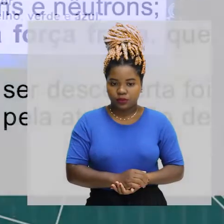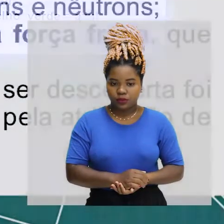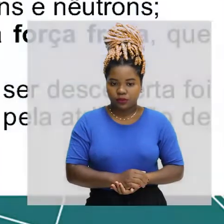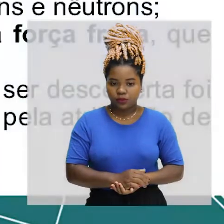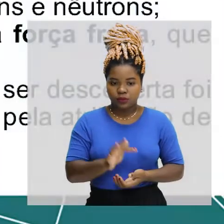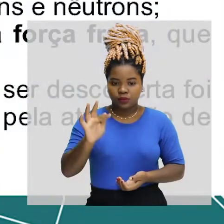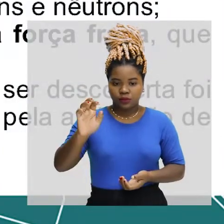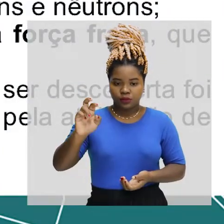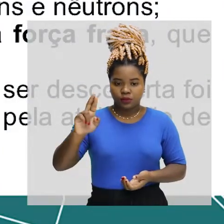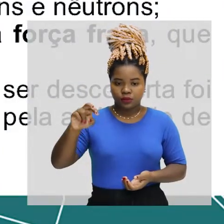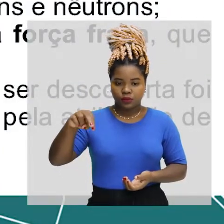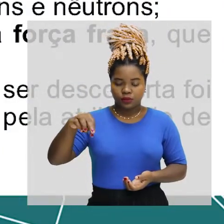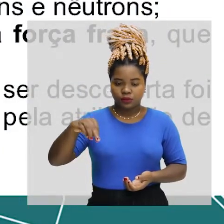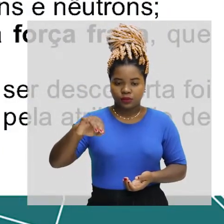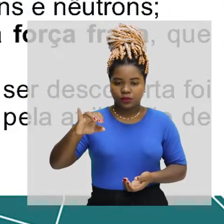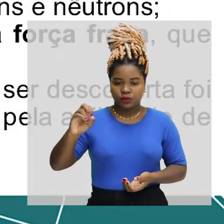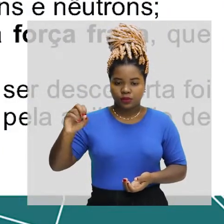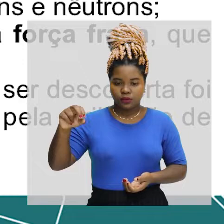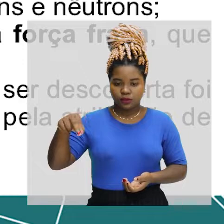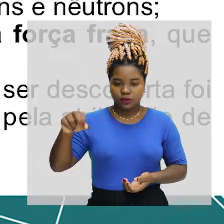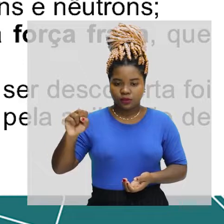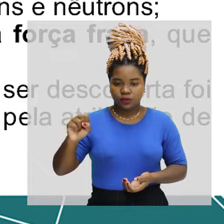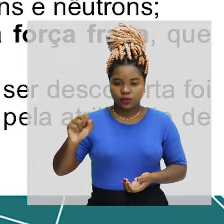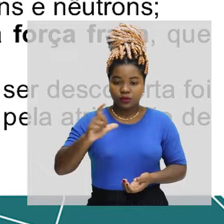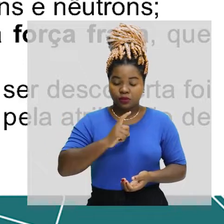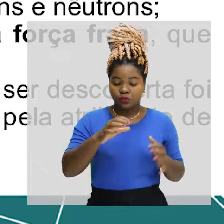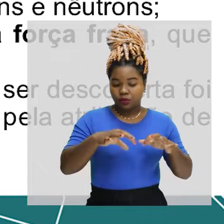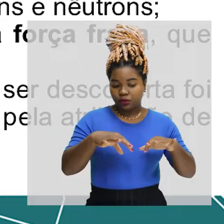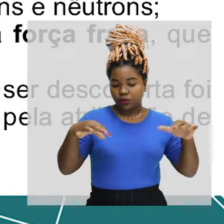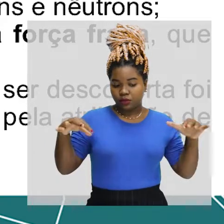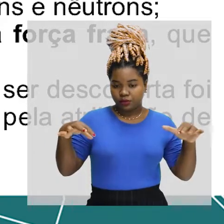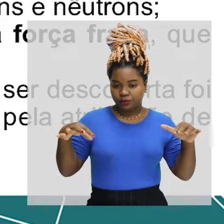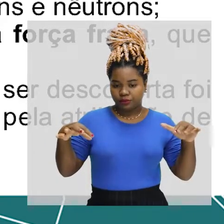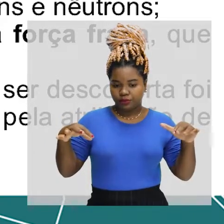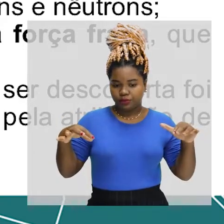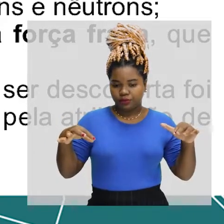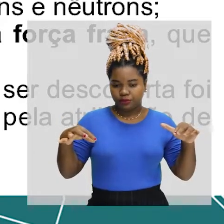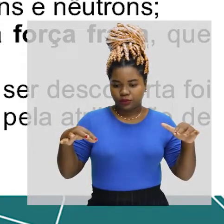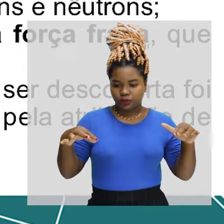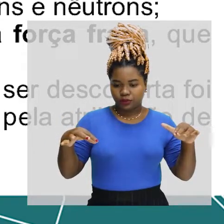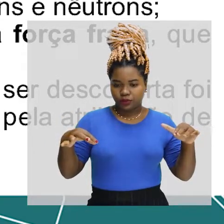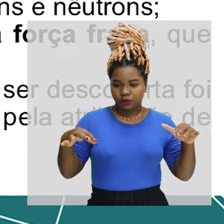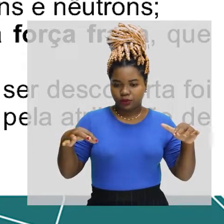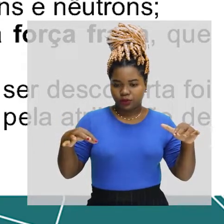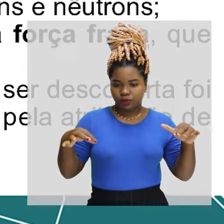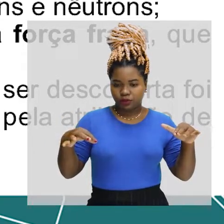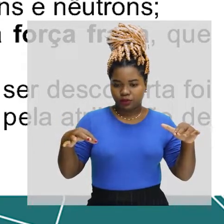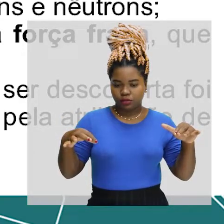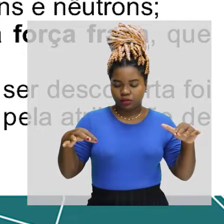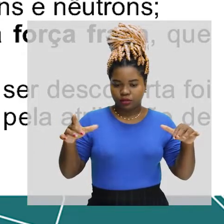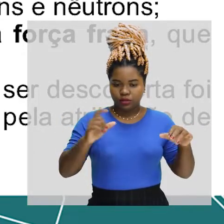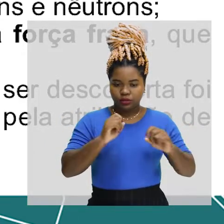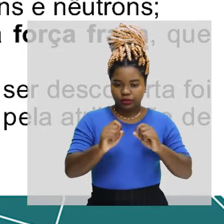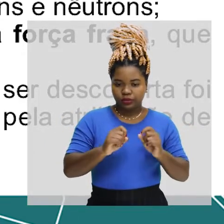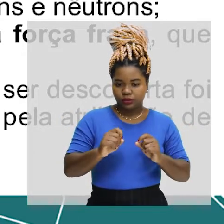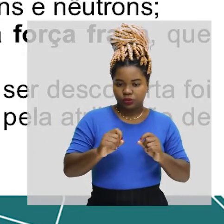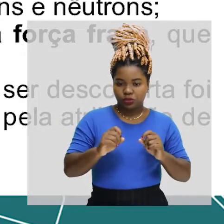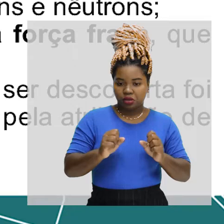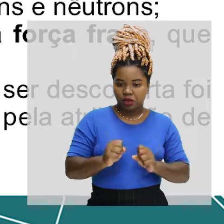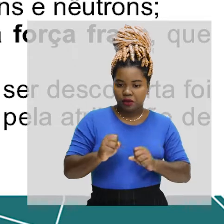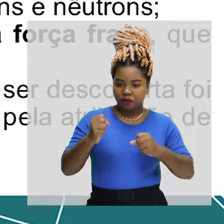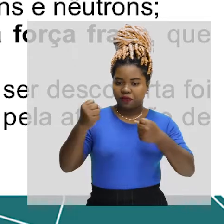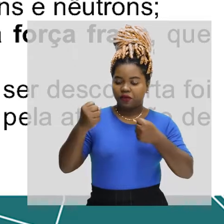os férmions, tá ok? Ele tem as suas divisões, né? Que os férmions quarks, ele é responsável pela força forte,